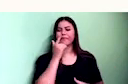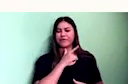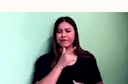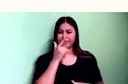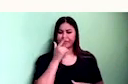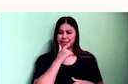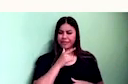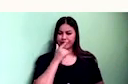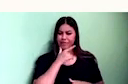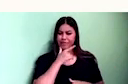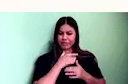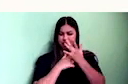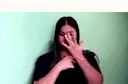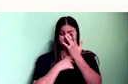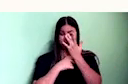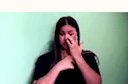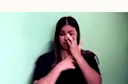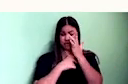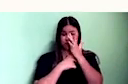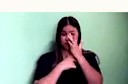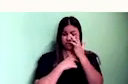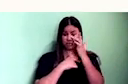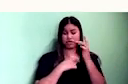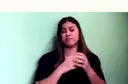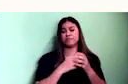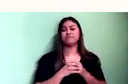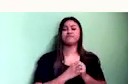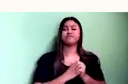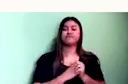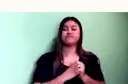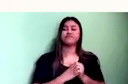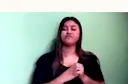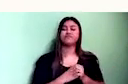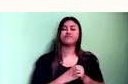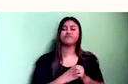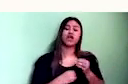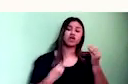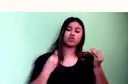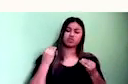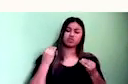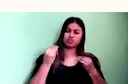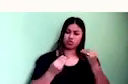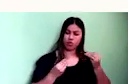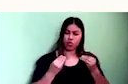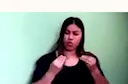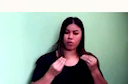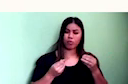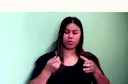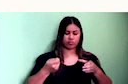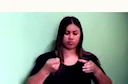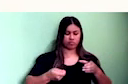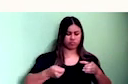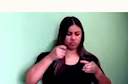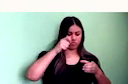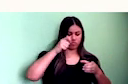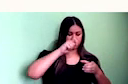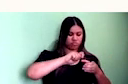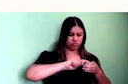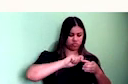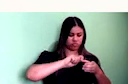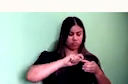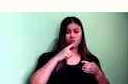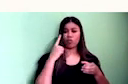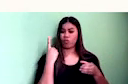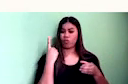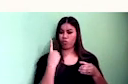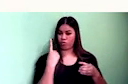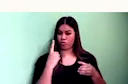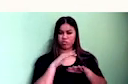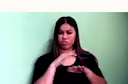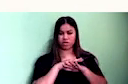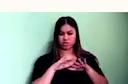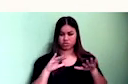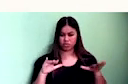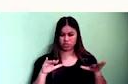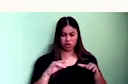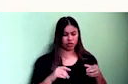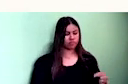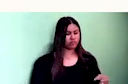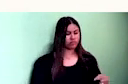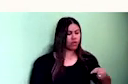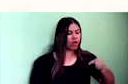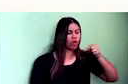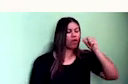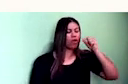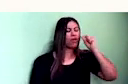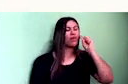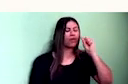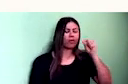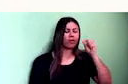ter a extração da substância que você quer. E como que a gente faz? 1 colher de sopa numa xícara de chá. e toma uma xícara 3 a